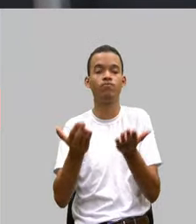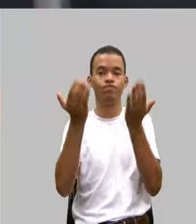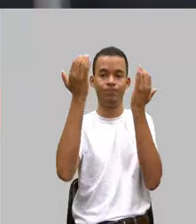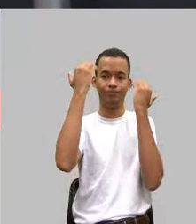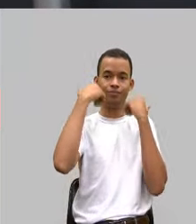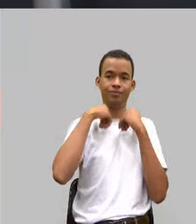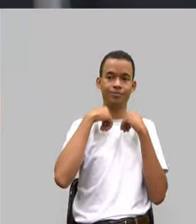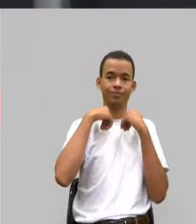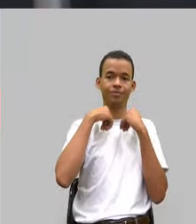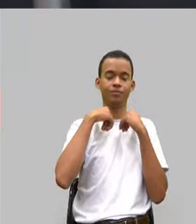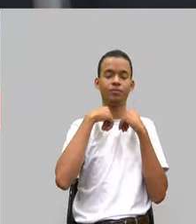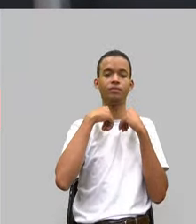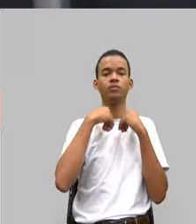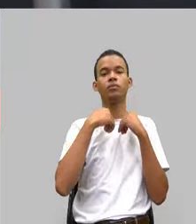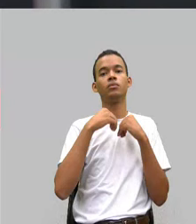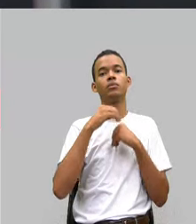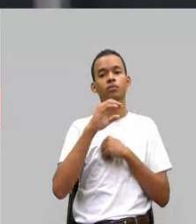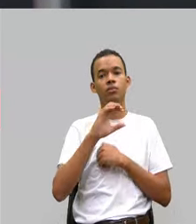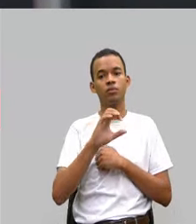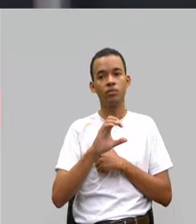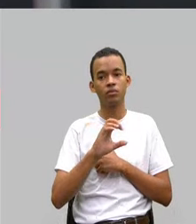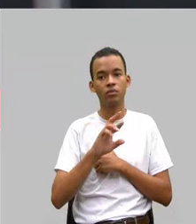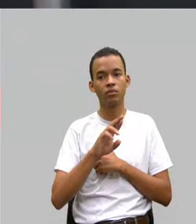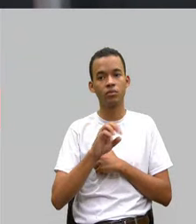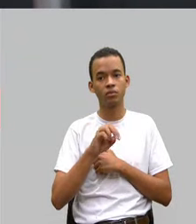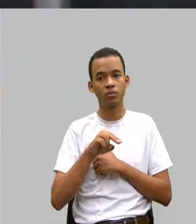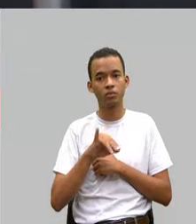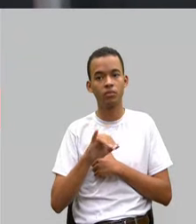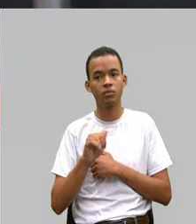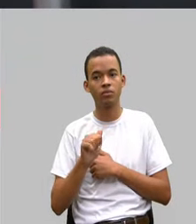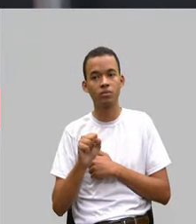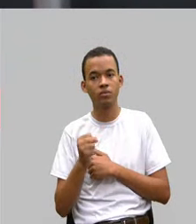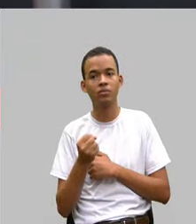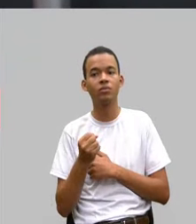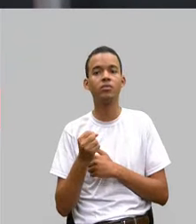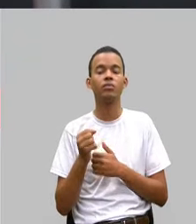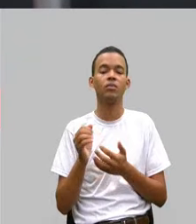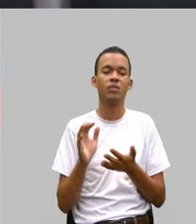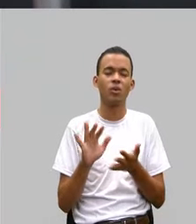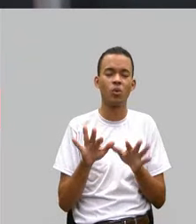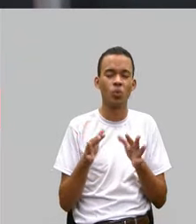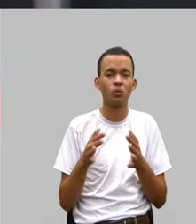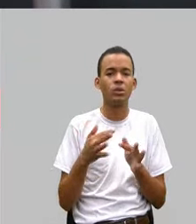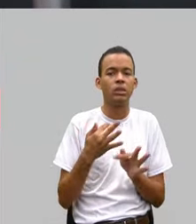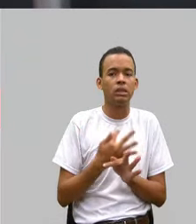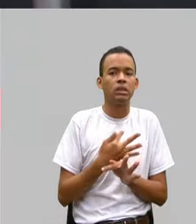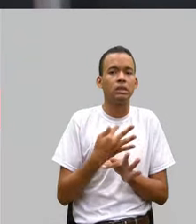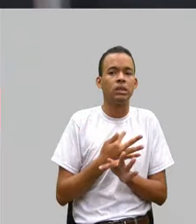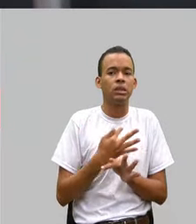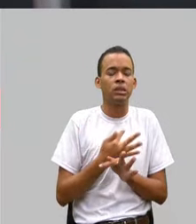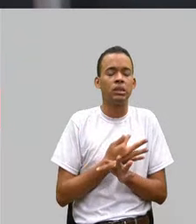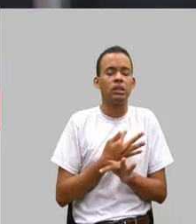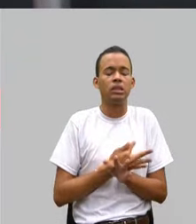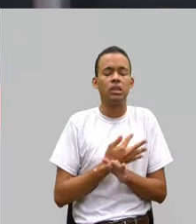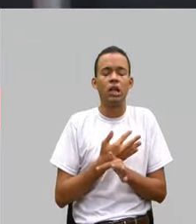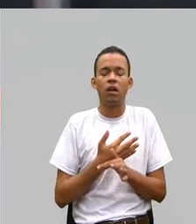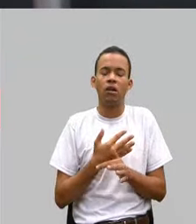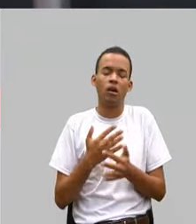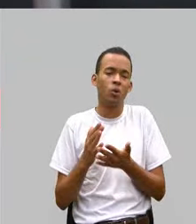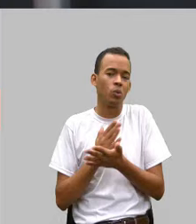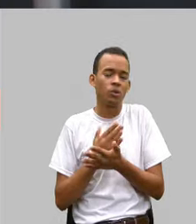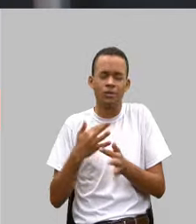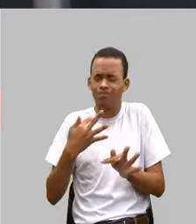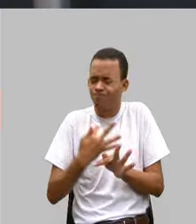as ocasionais as razoavelmente suportáveis e as absolutamente insuportáveis as